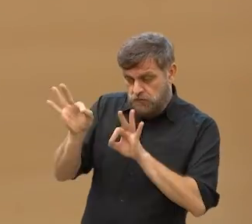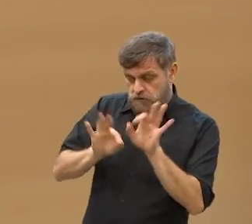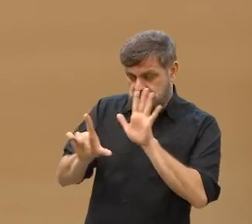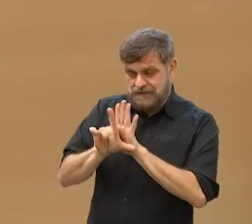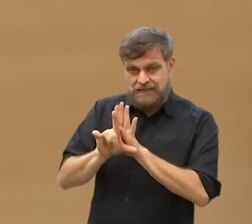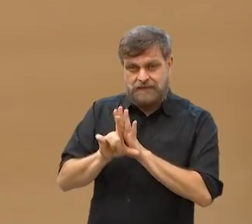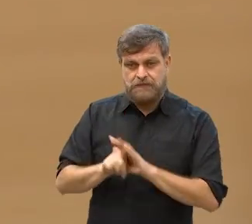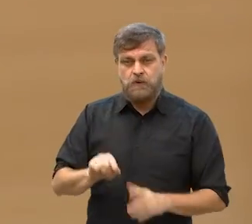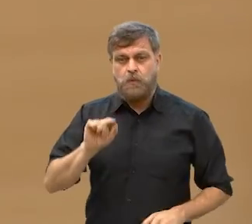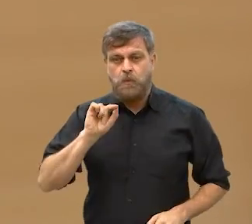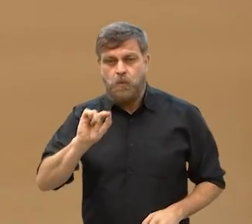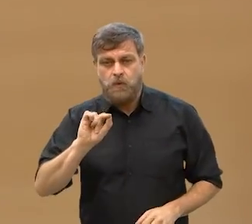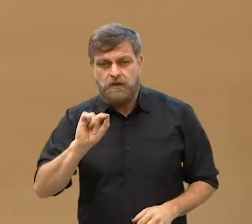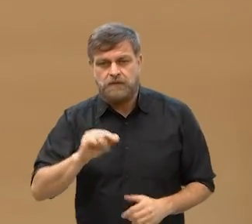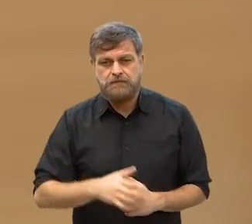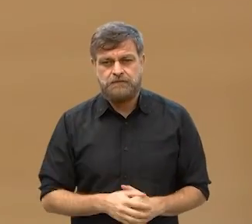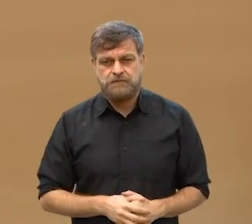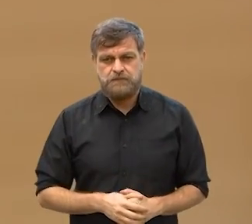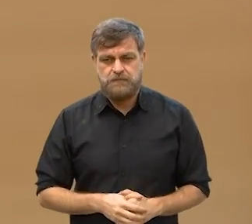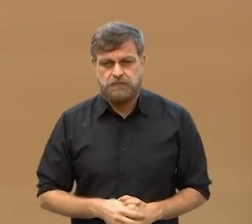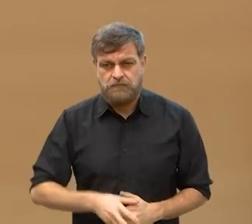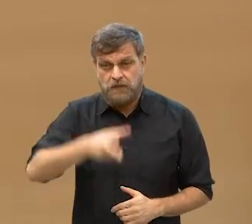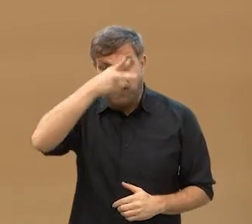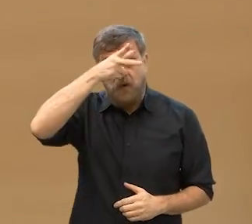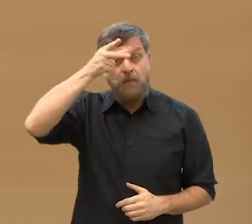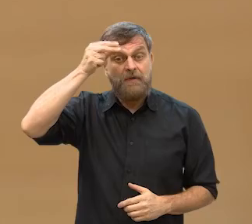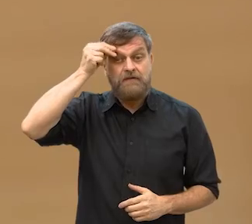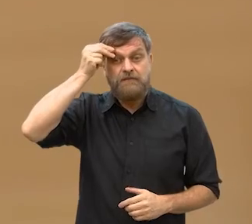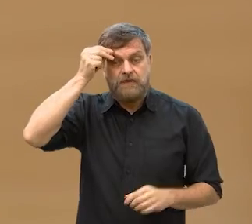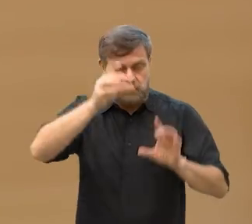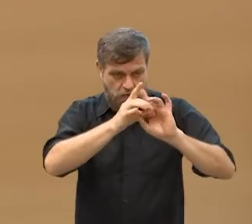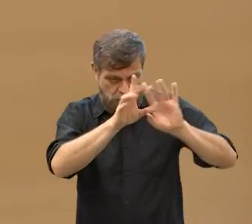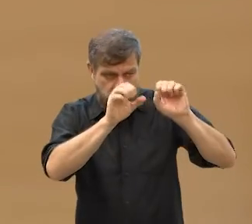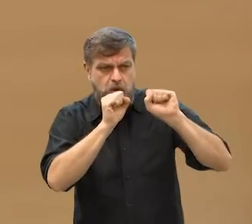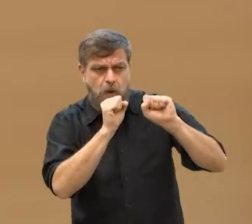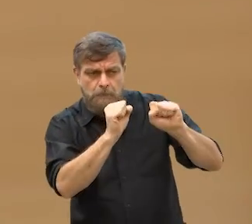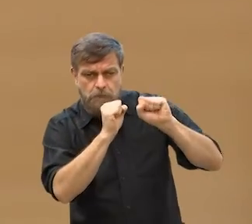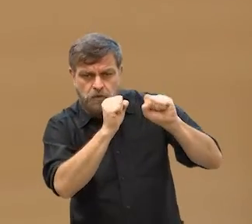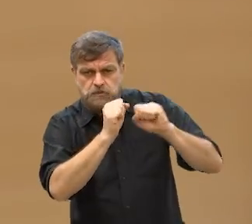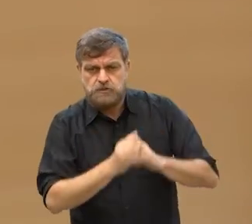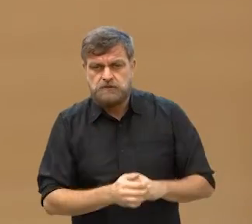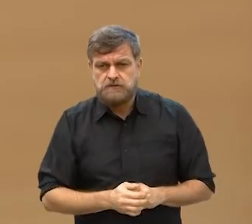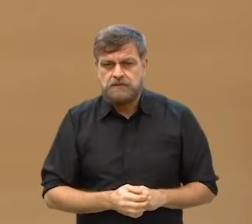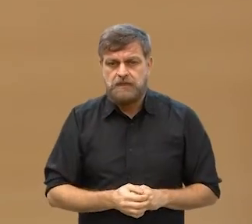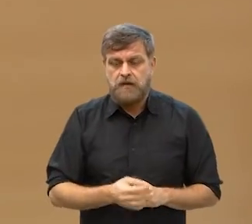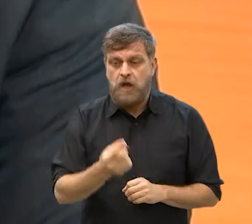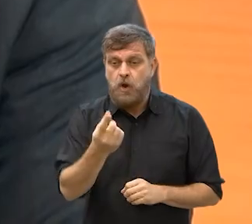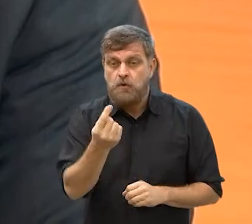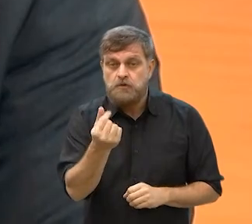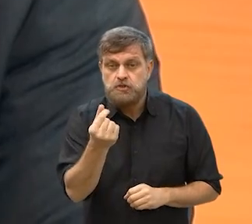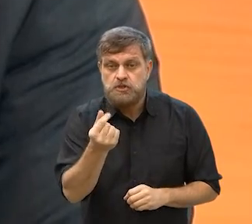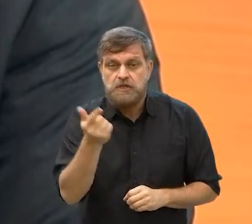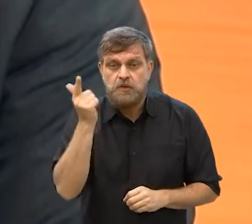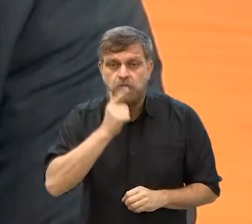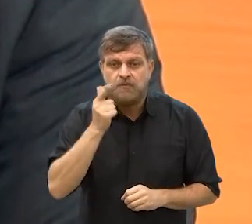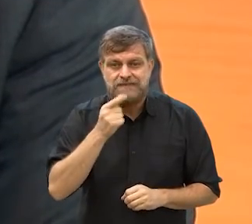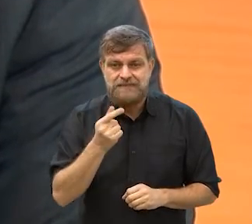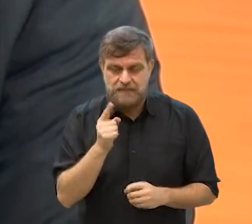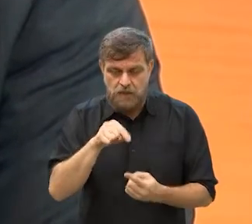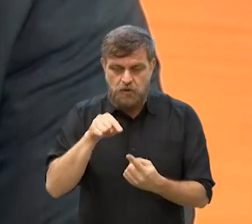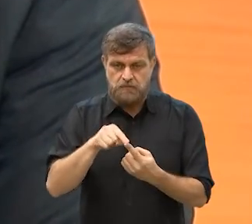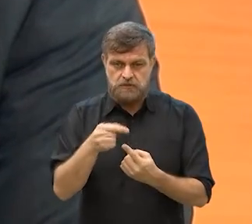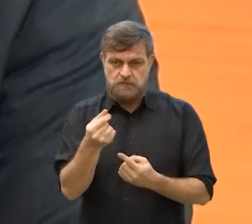que autorizava o executivo a pedir um empréstimo